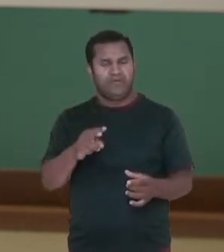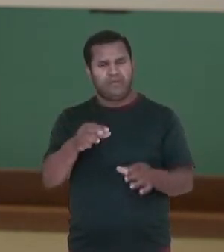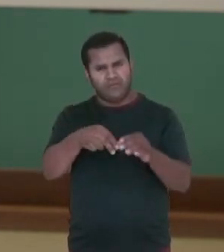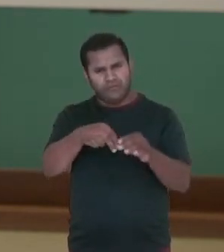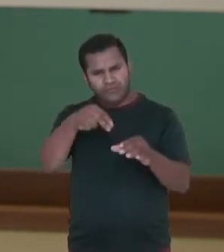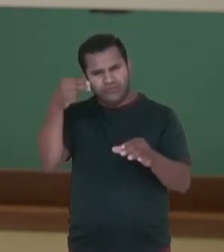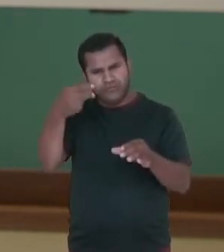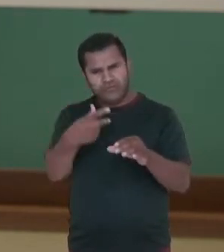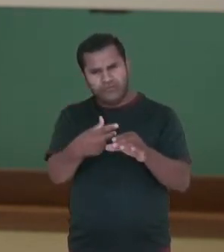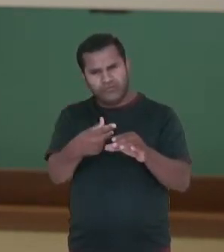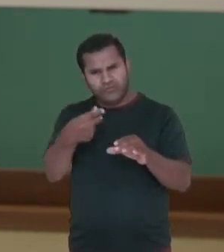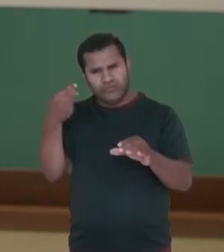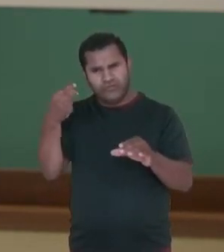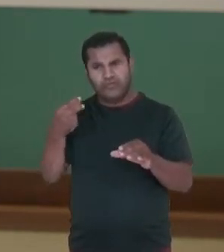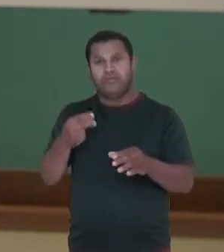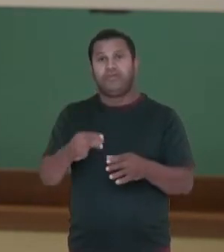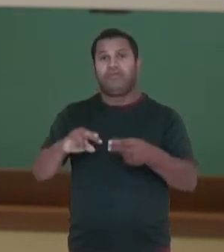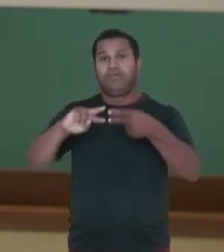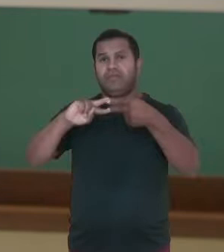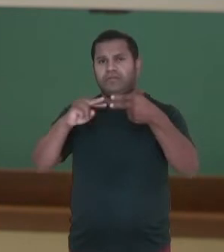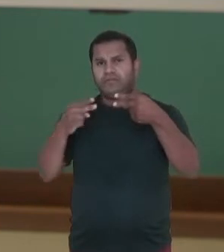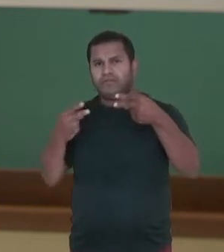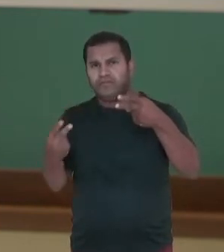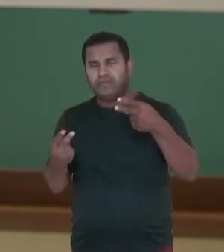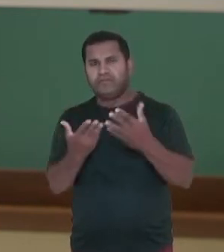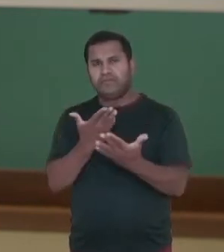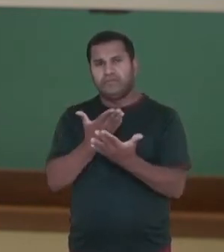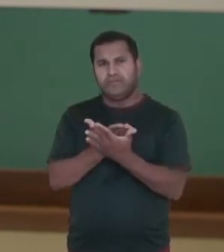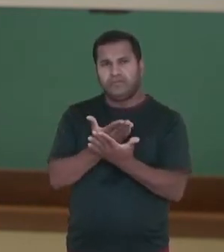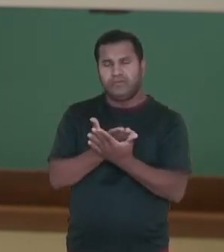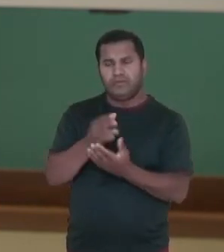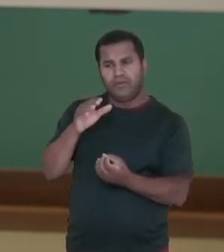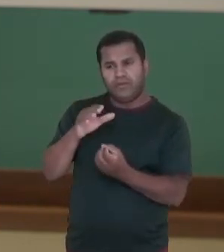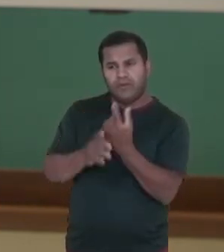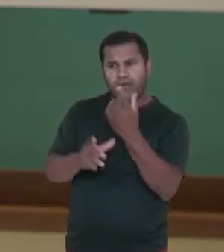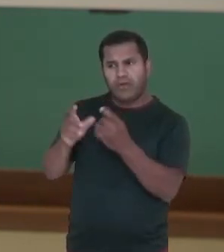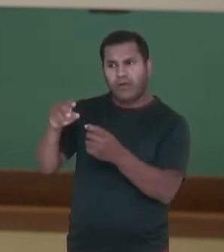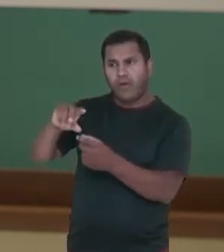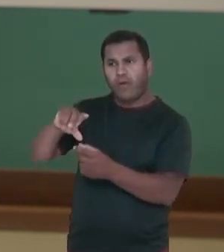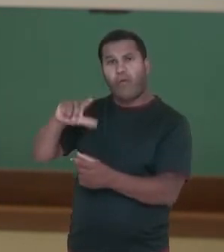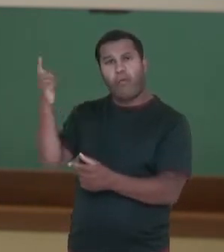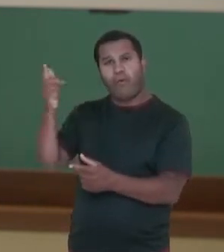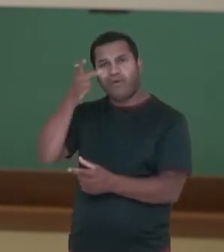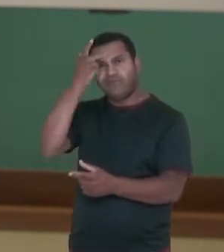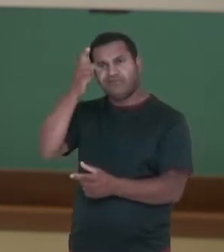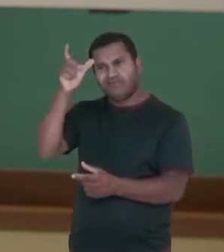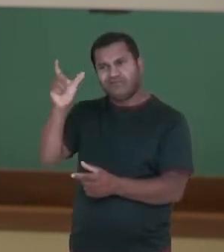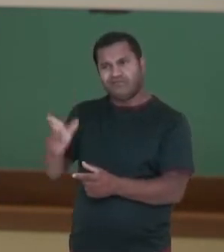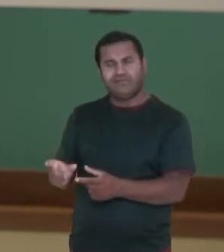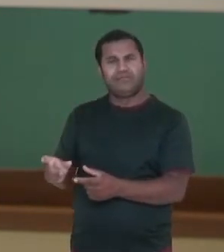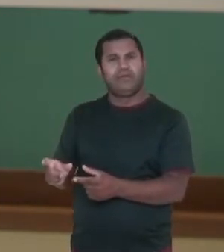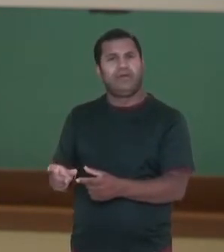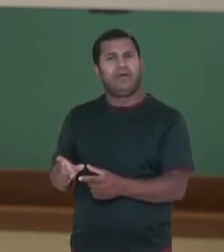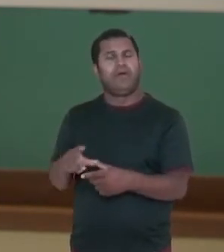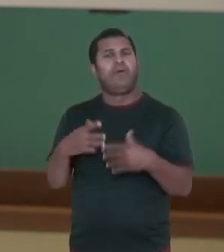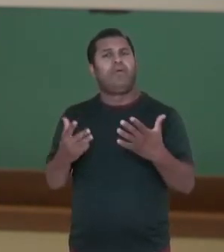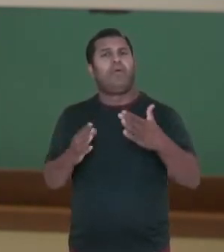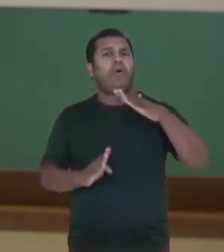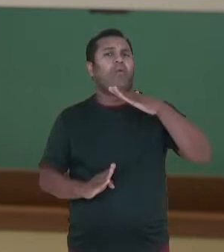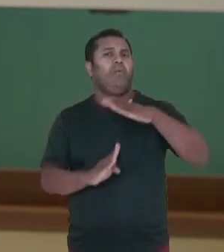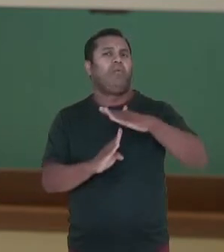são do meu interesse e vou fabricando, né, produzindo um indivíduo? Até que ponto que isso pode acontecer?